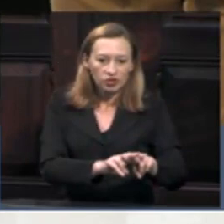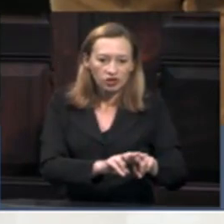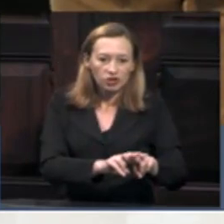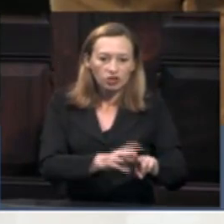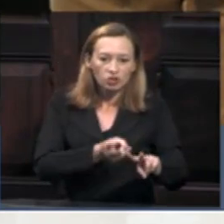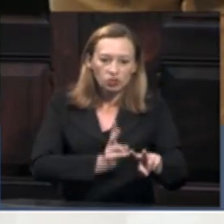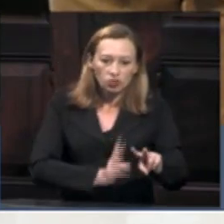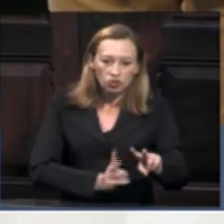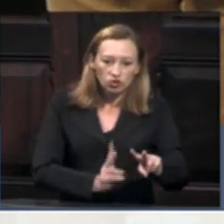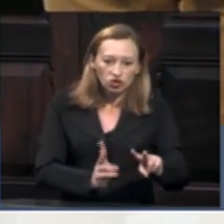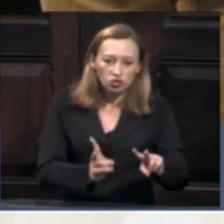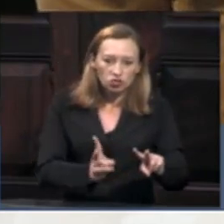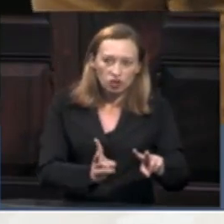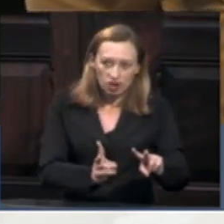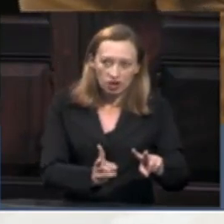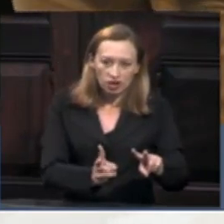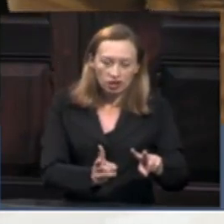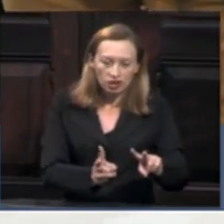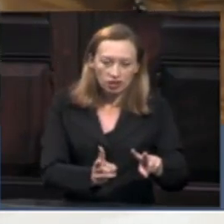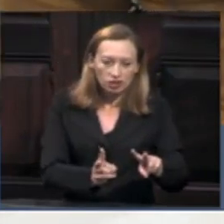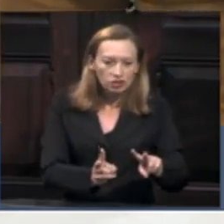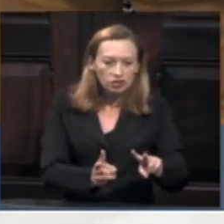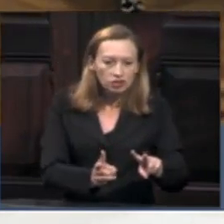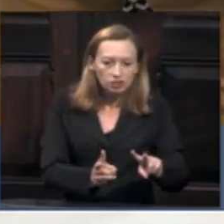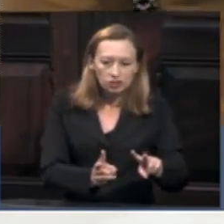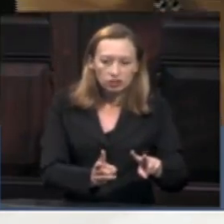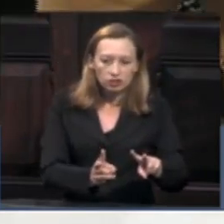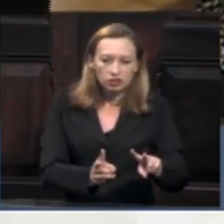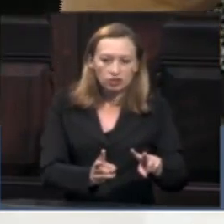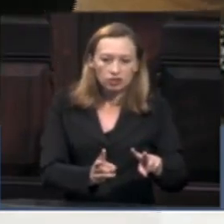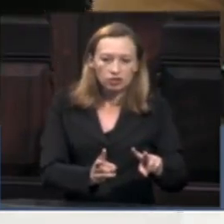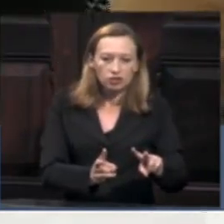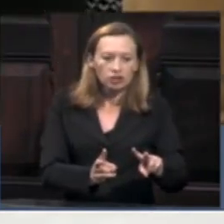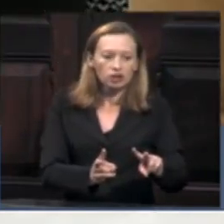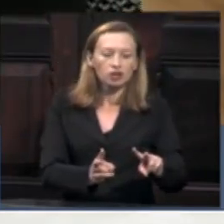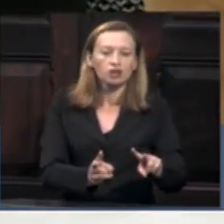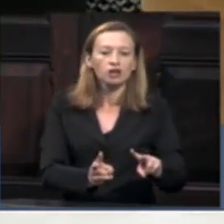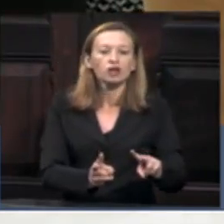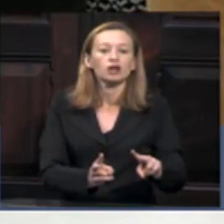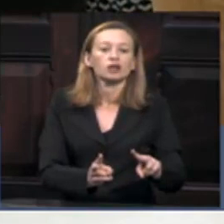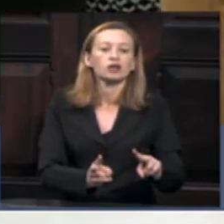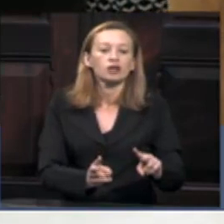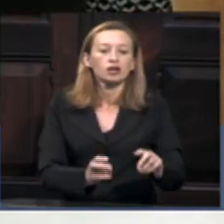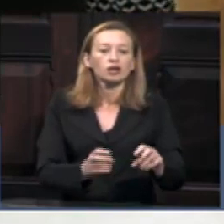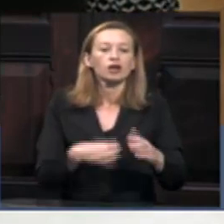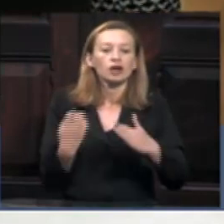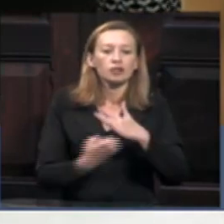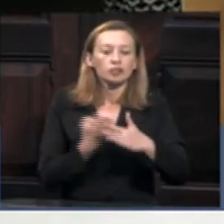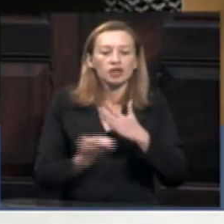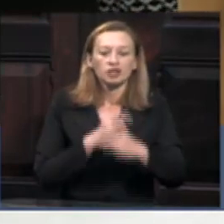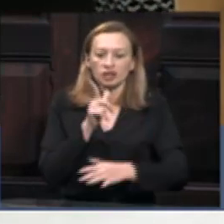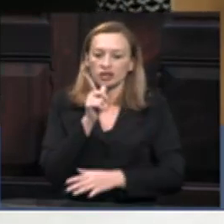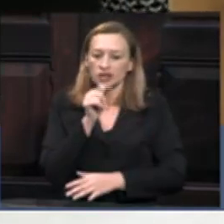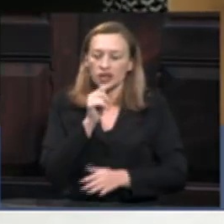mantendo a SEDAI do povo, mantendo a